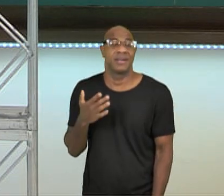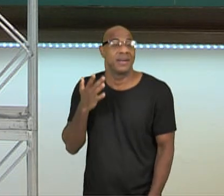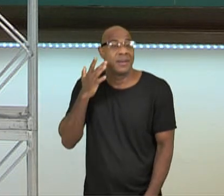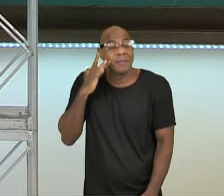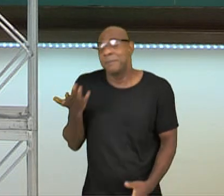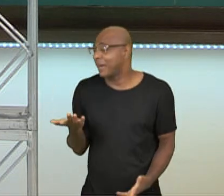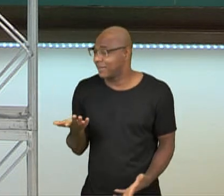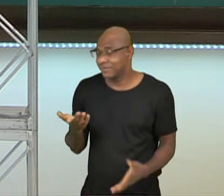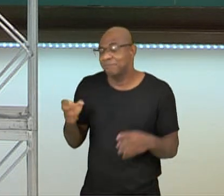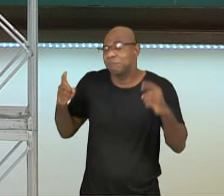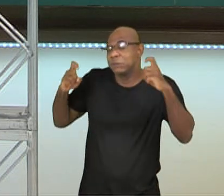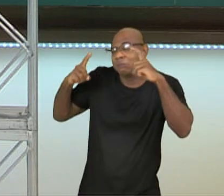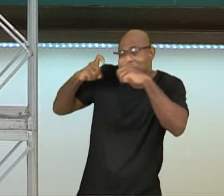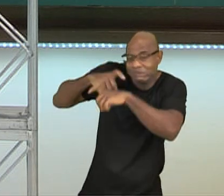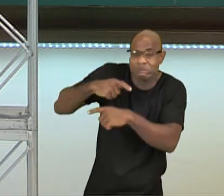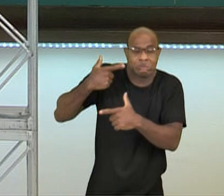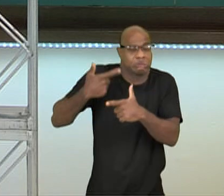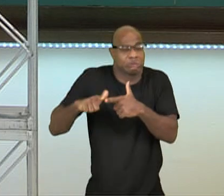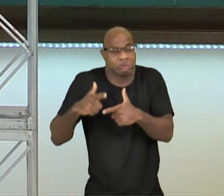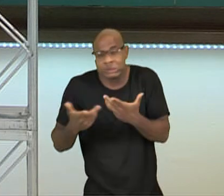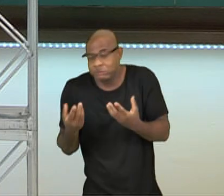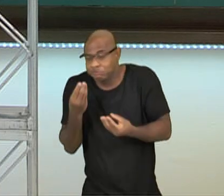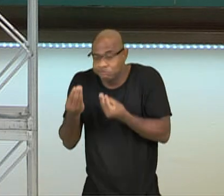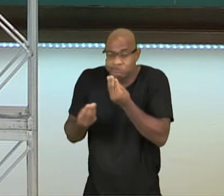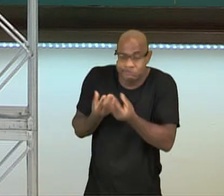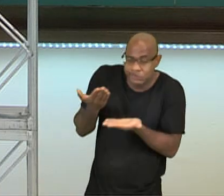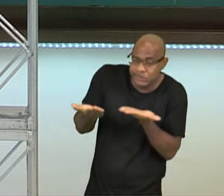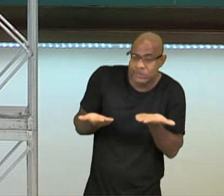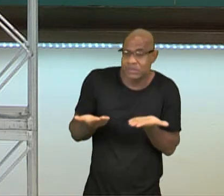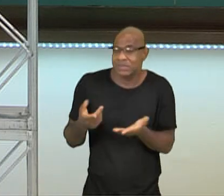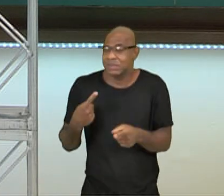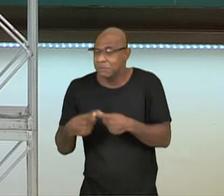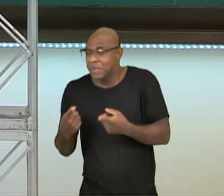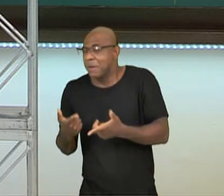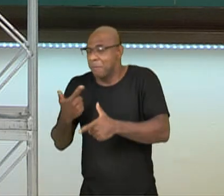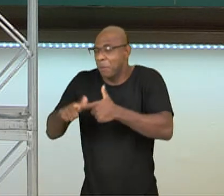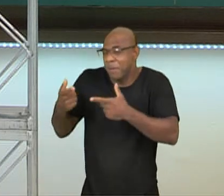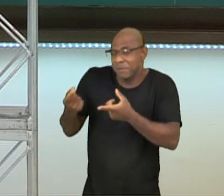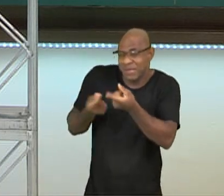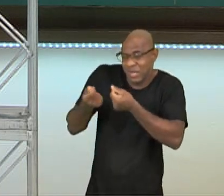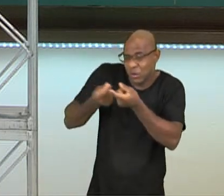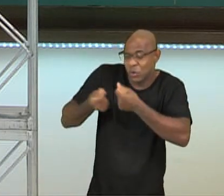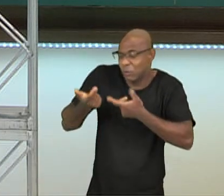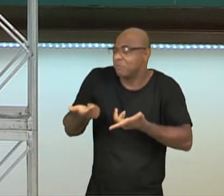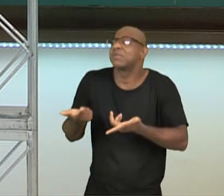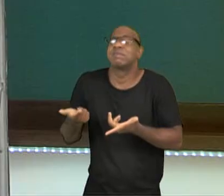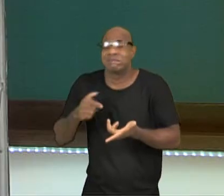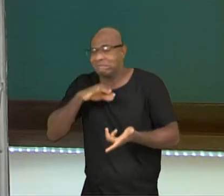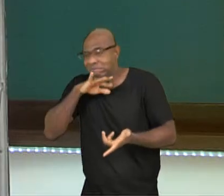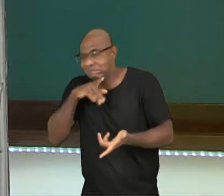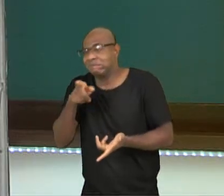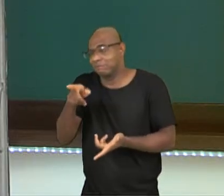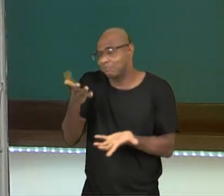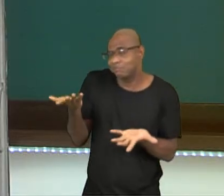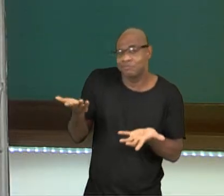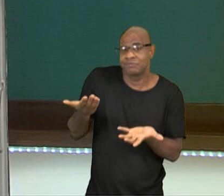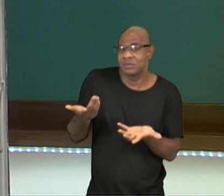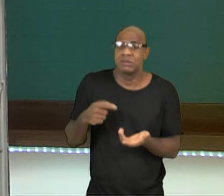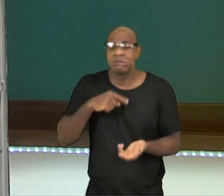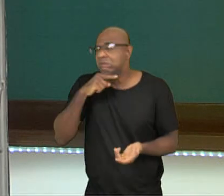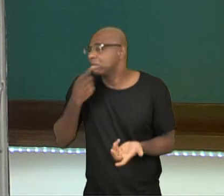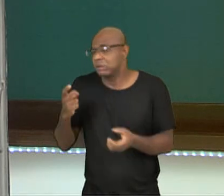com muita dificuldade, certo? Por isso a gente vê aí questões econômicas tão severas ali no país, nos países,